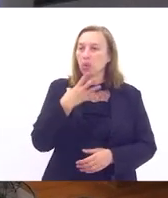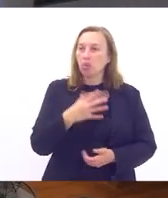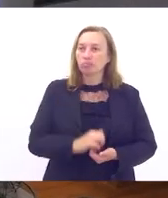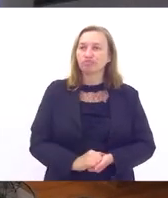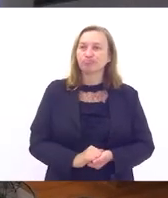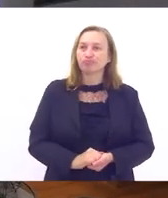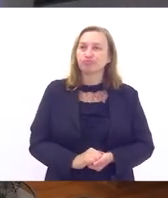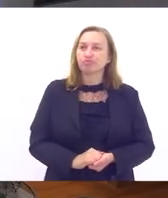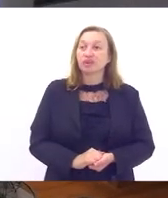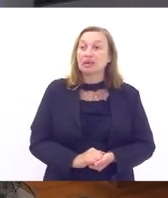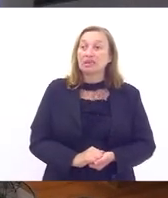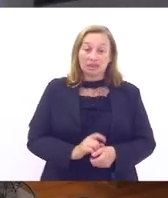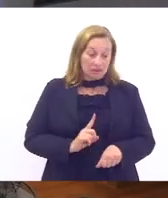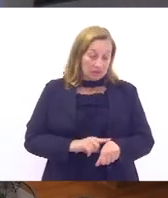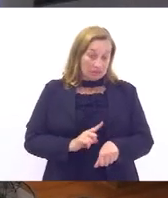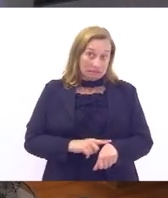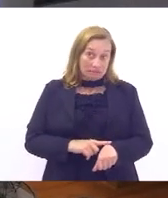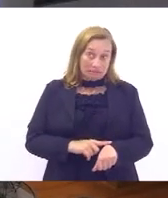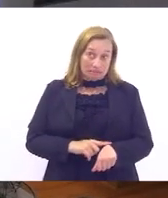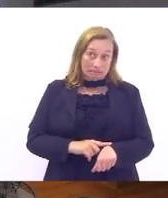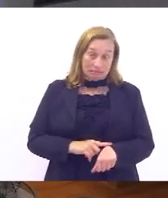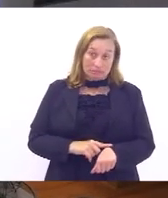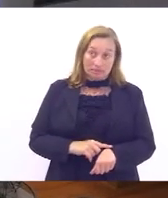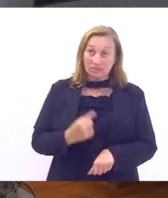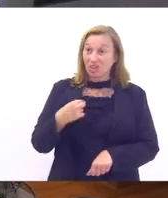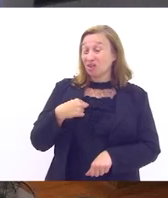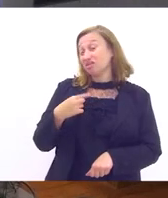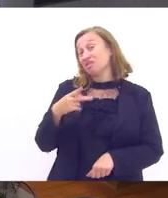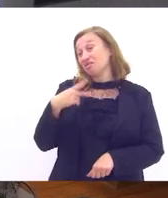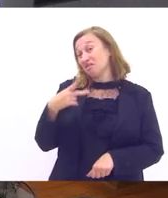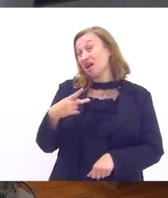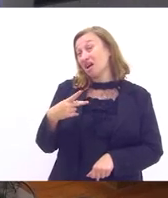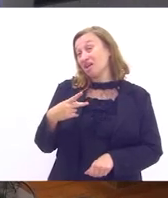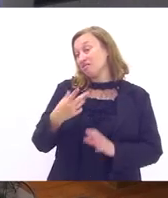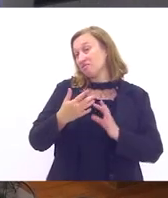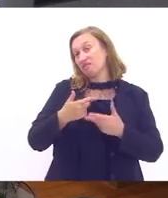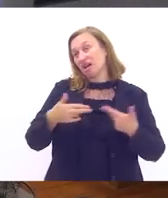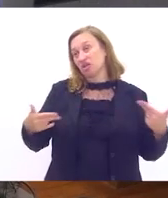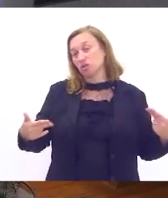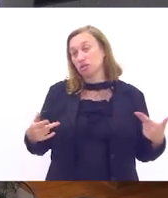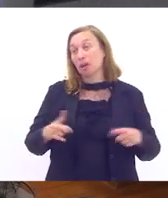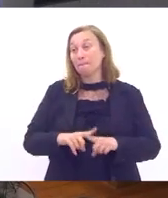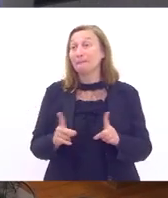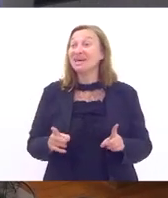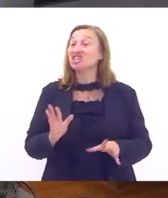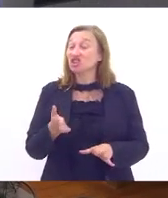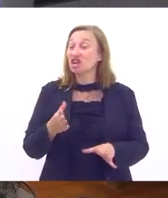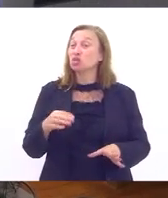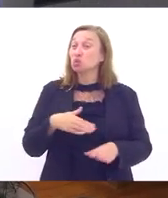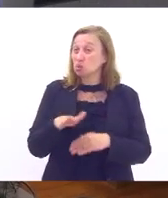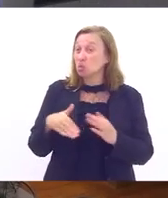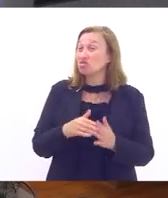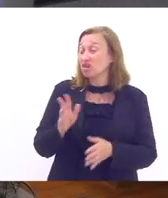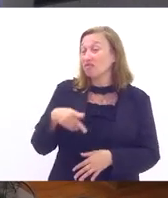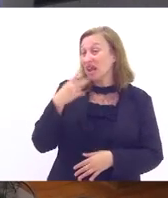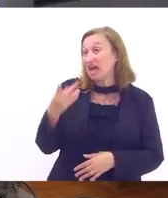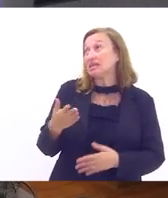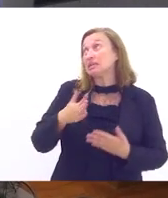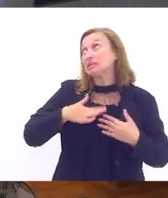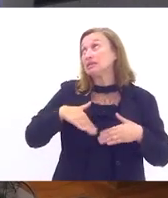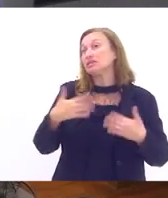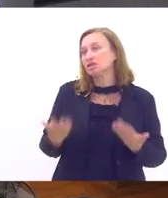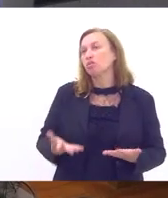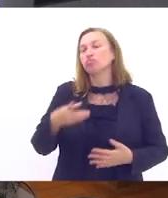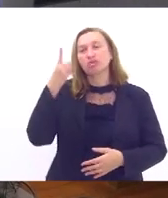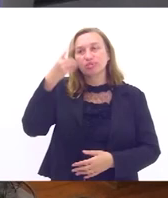pelo adiantado estado da hora, eu não vou... Eu tinha várias considerações aqui, mas grande parte já foi contemplada, tanto pela deputada